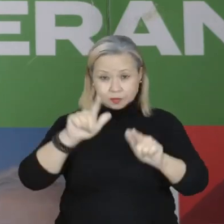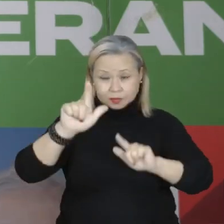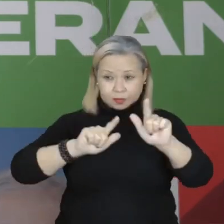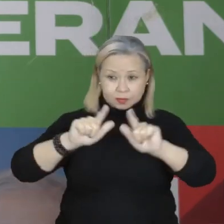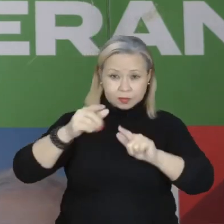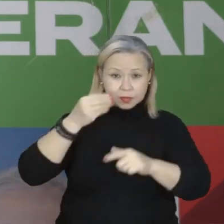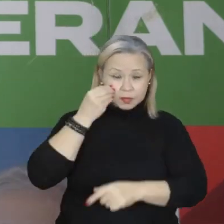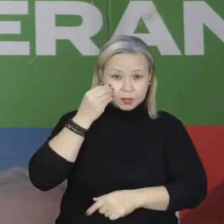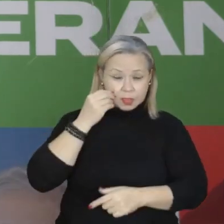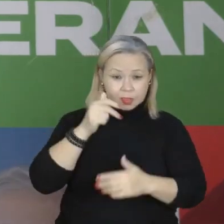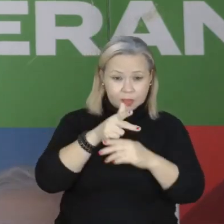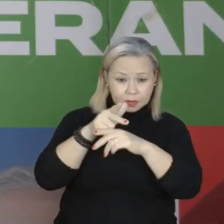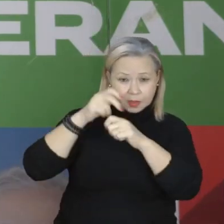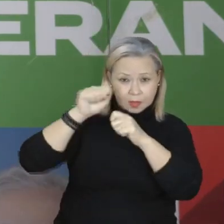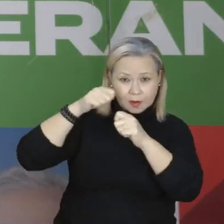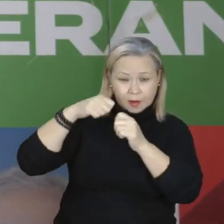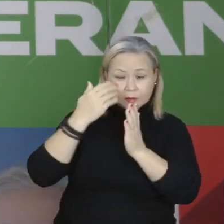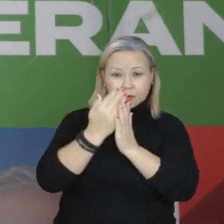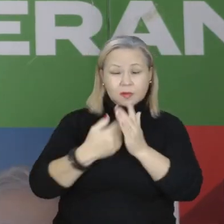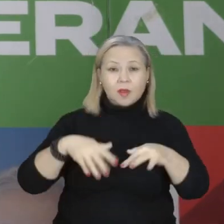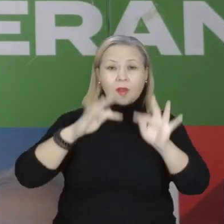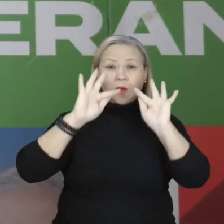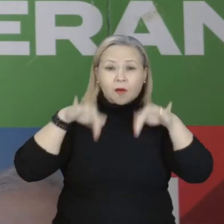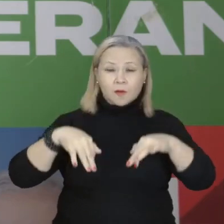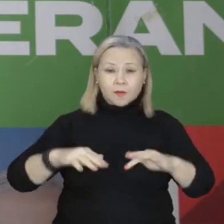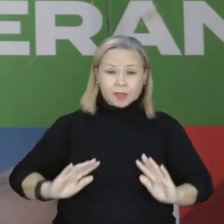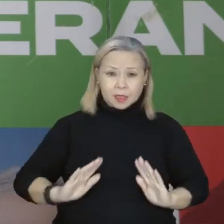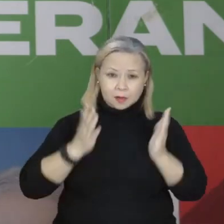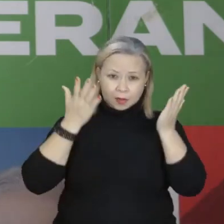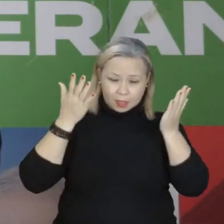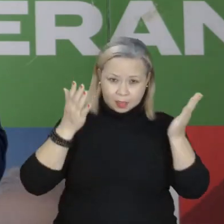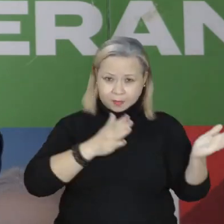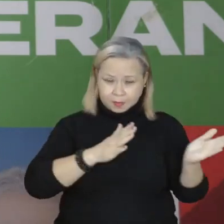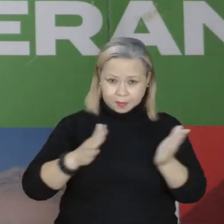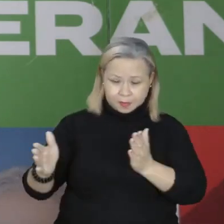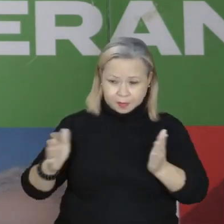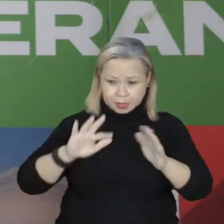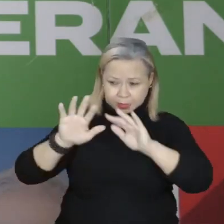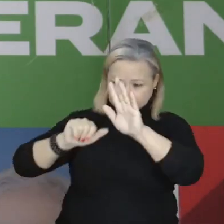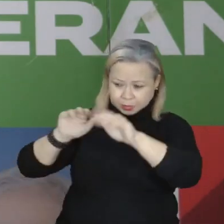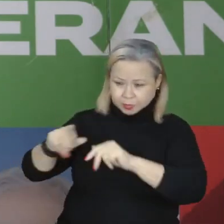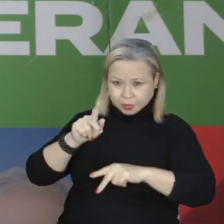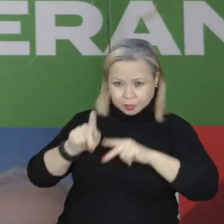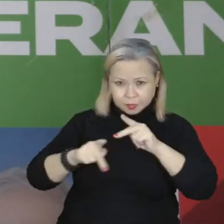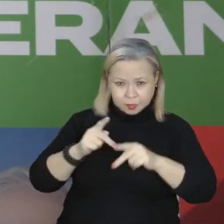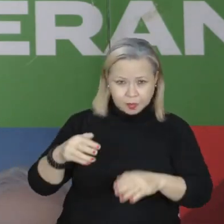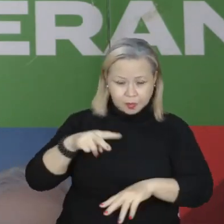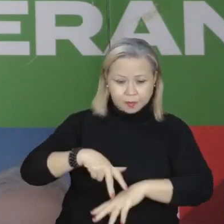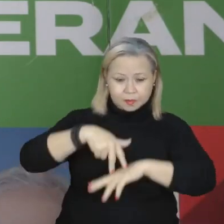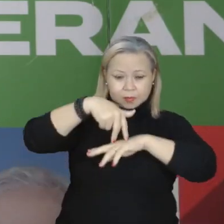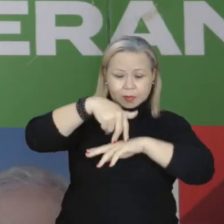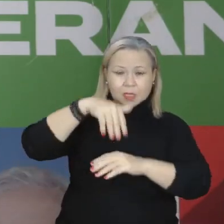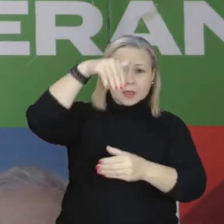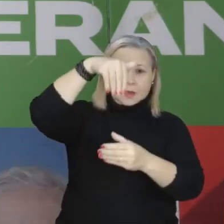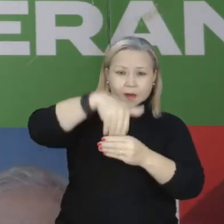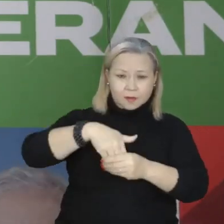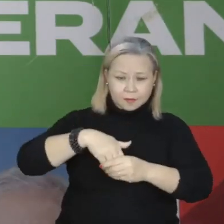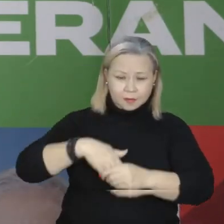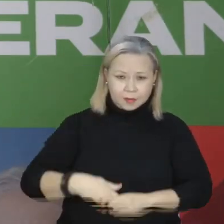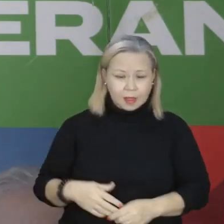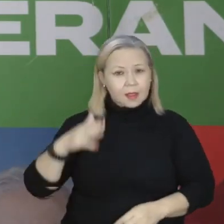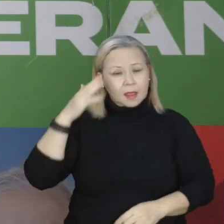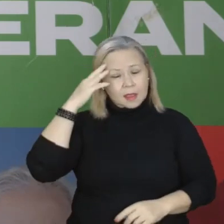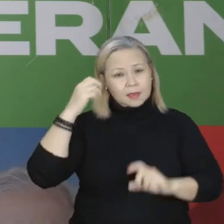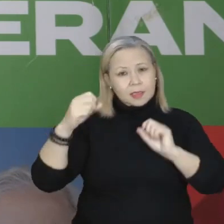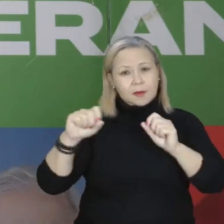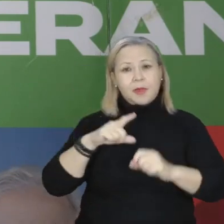tentando gravar o programa final da campanha, convocando o povo a comparecer para votar. Nós sabemos que